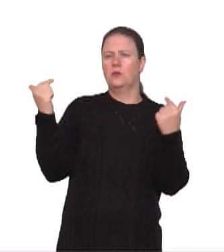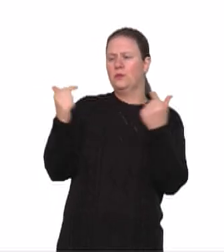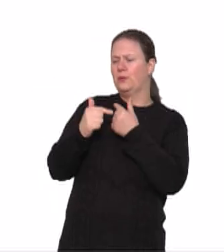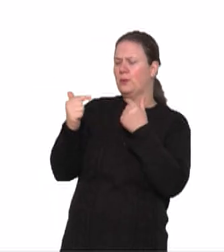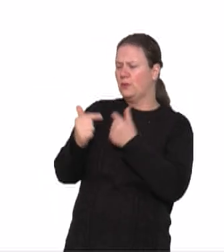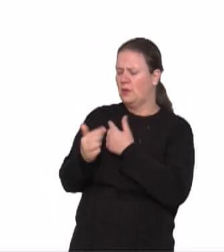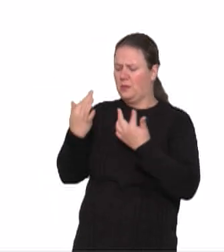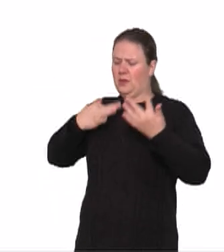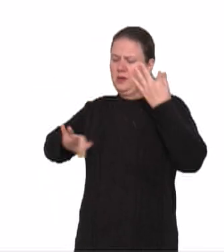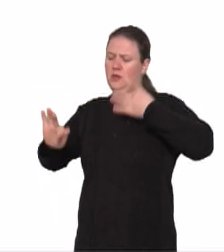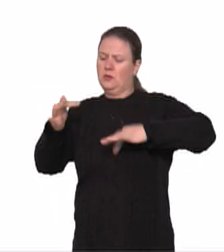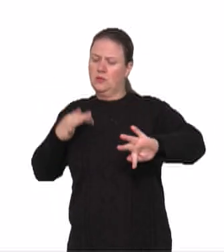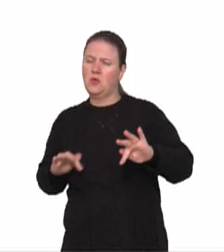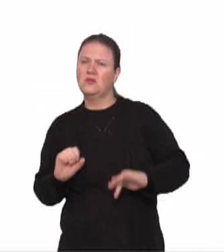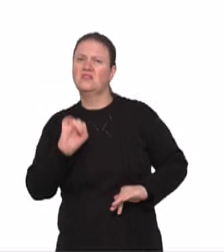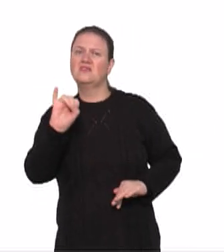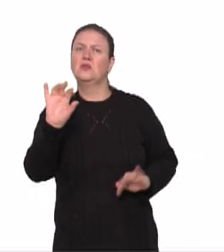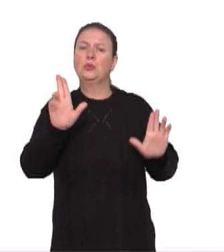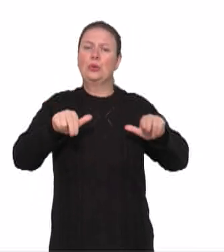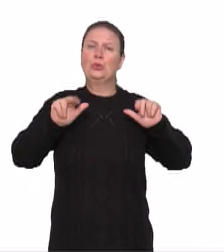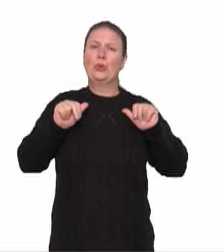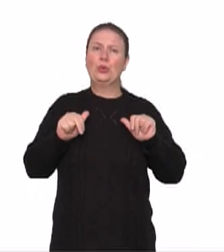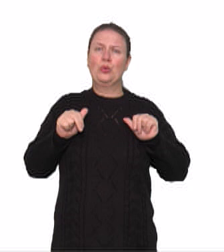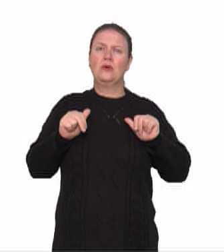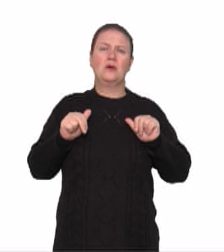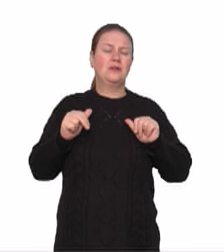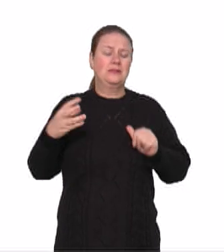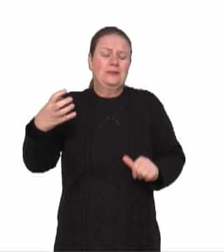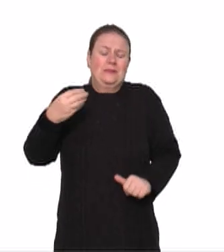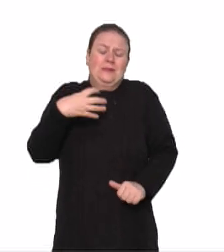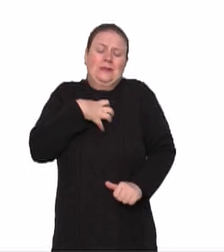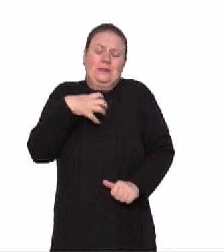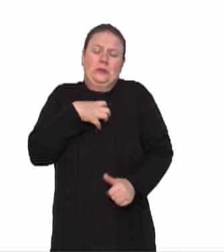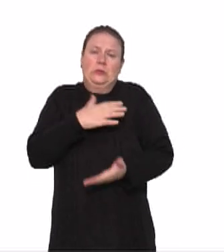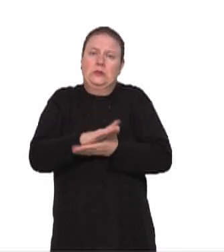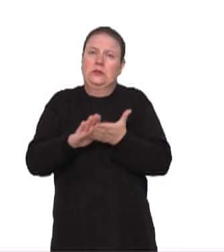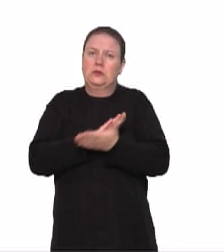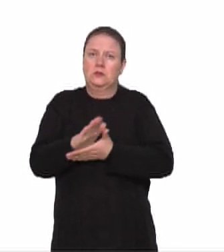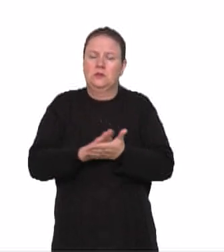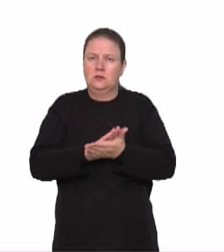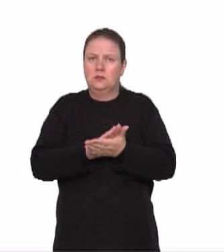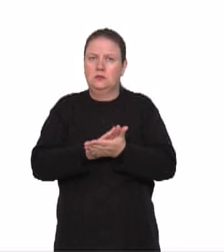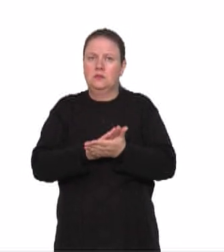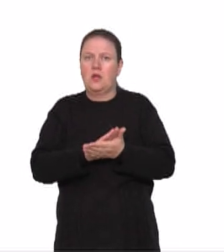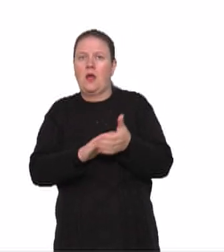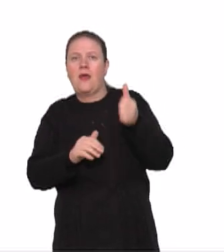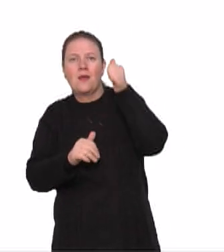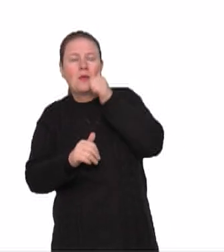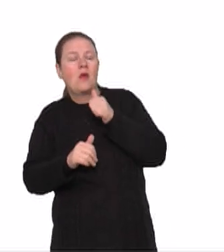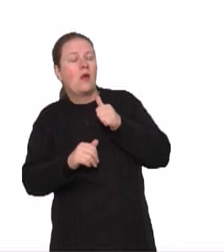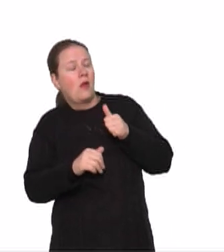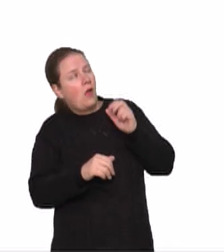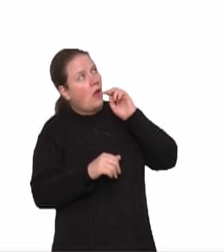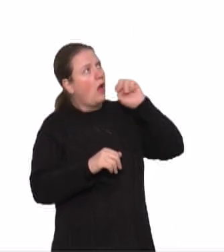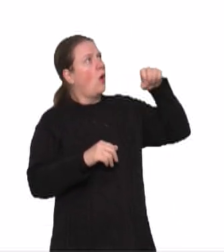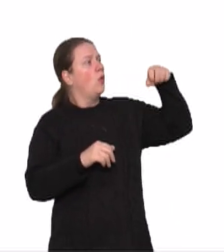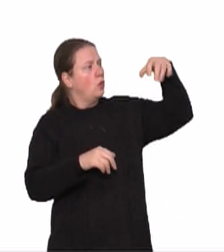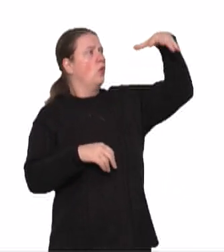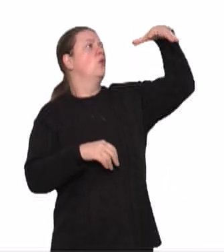nunca foi ferido. A Julieta aparece ao alto. Que luz surge lá no alto? Na